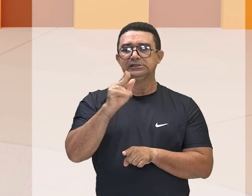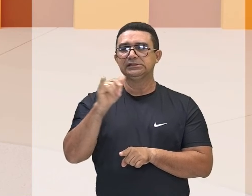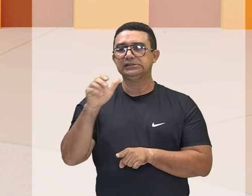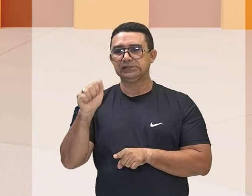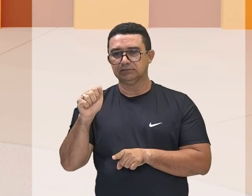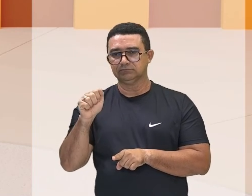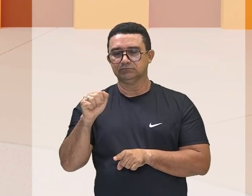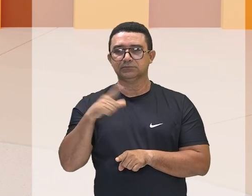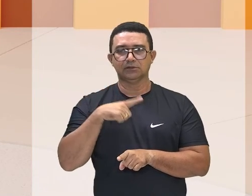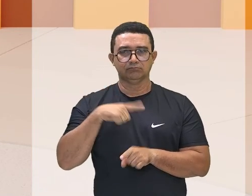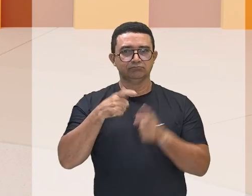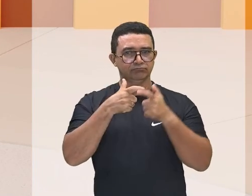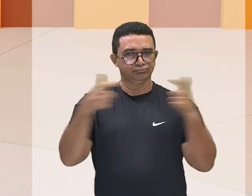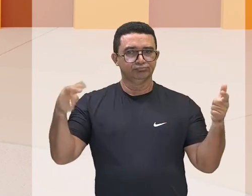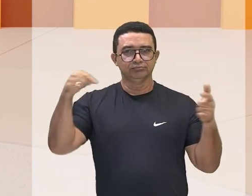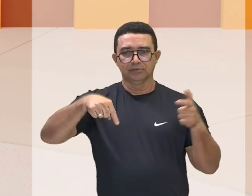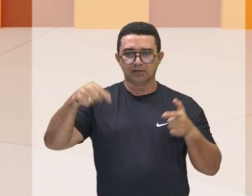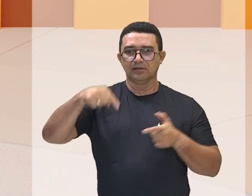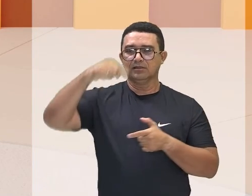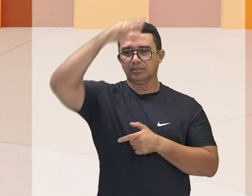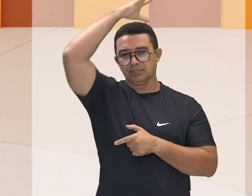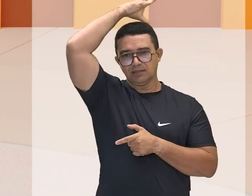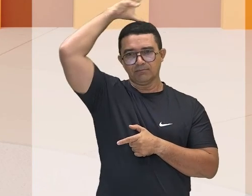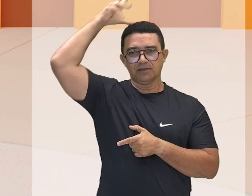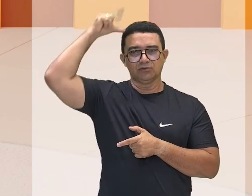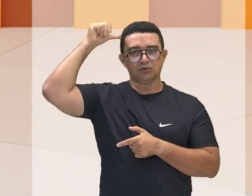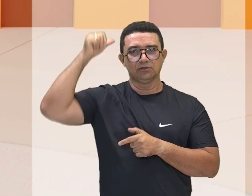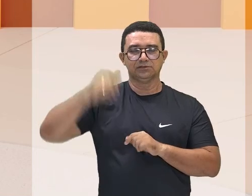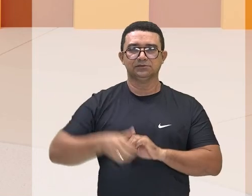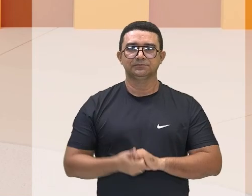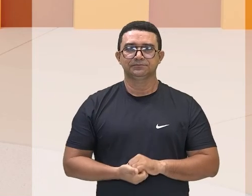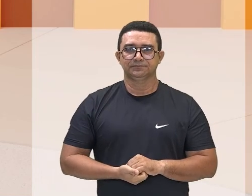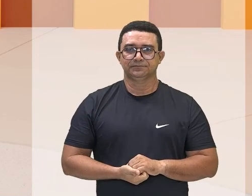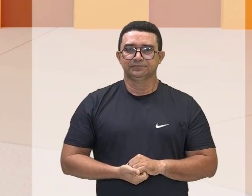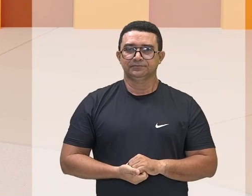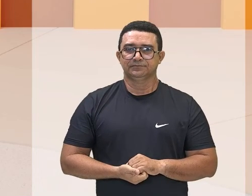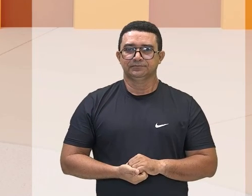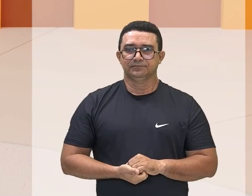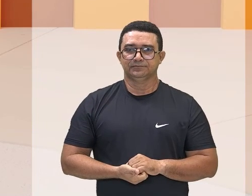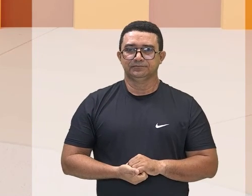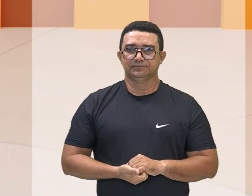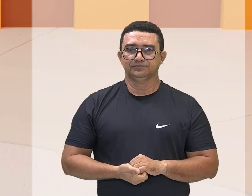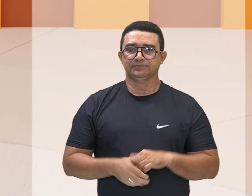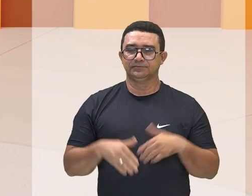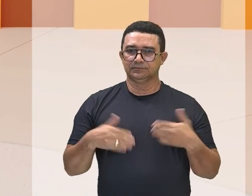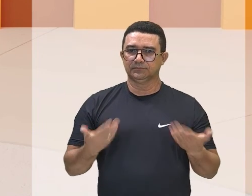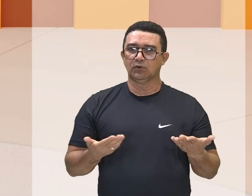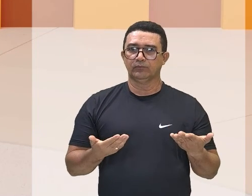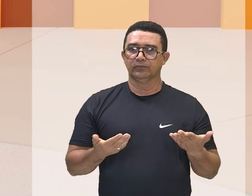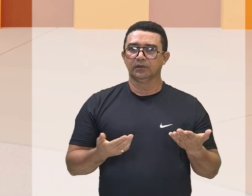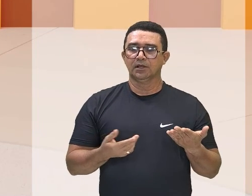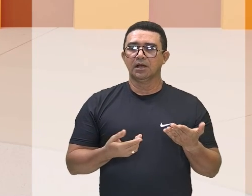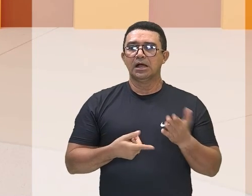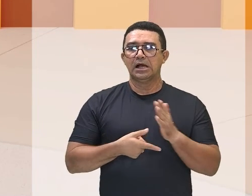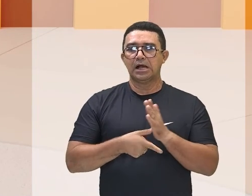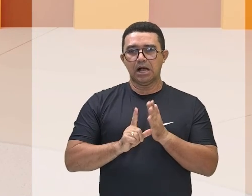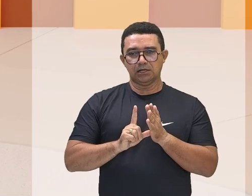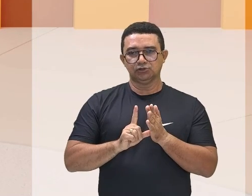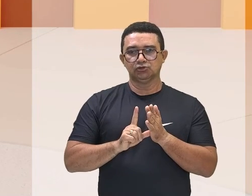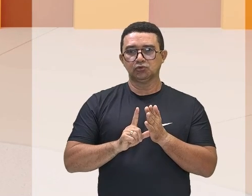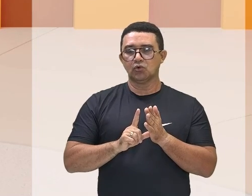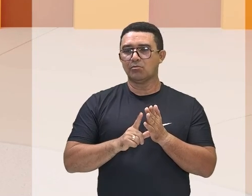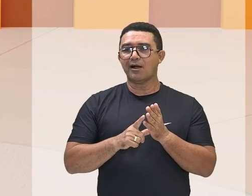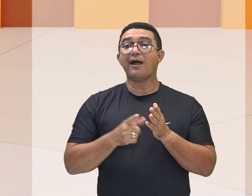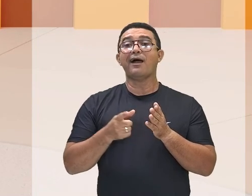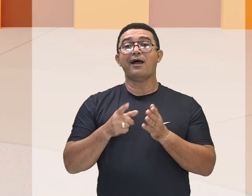que a maioria deles no nosso território em geral, eles vão ser primeiramente identificados como comerciantes, como